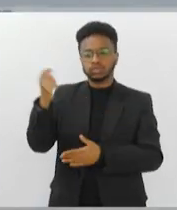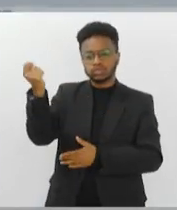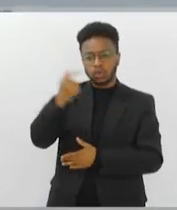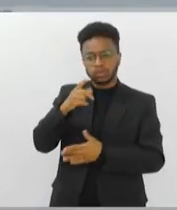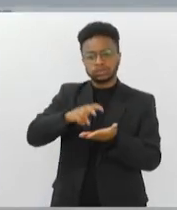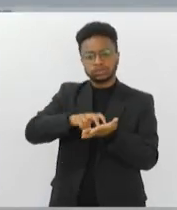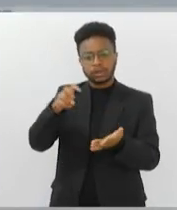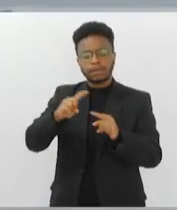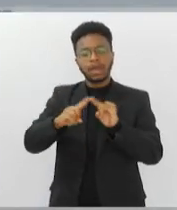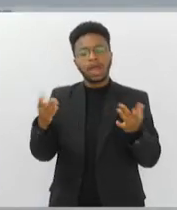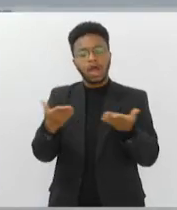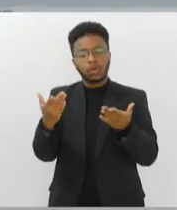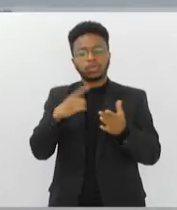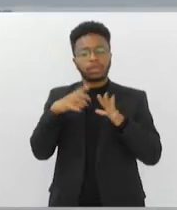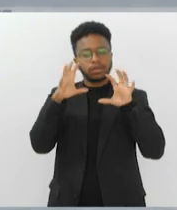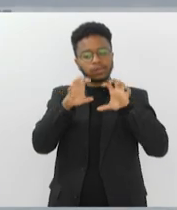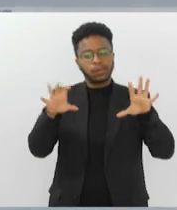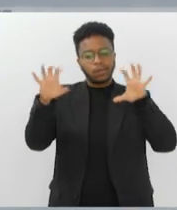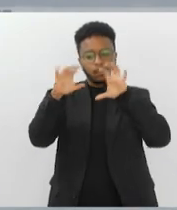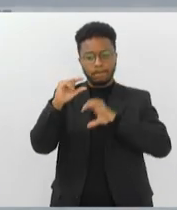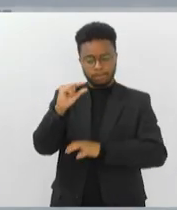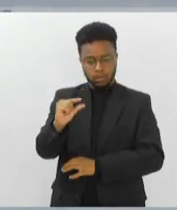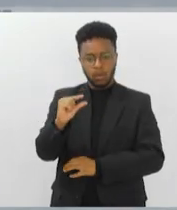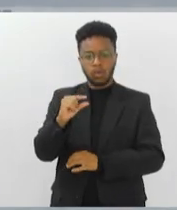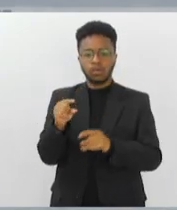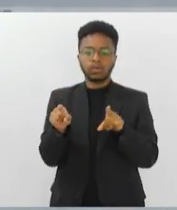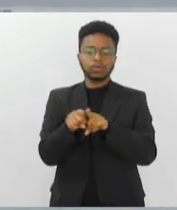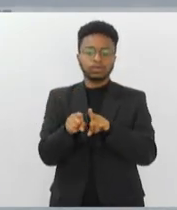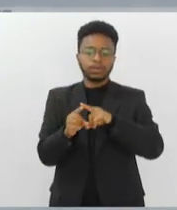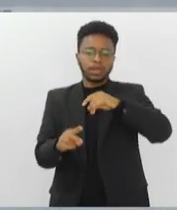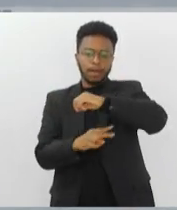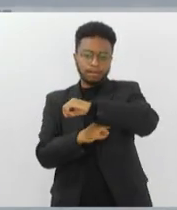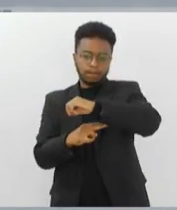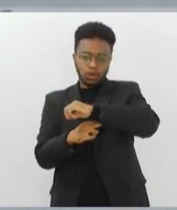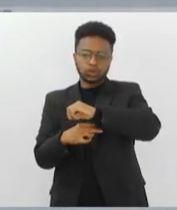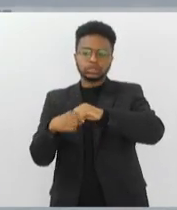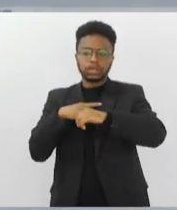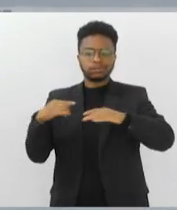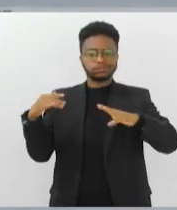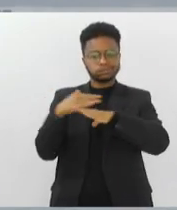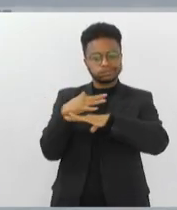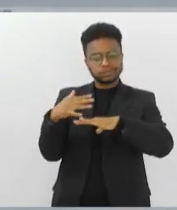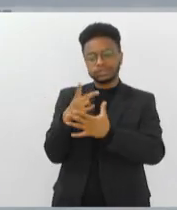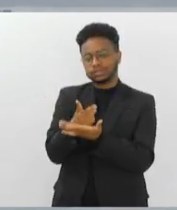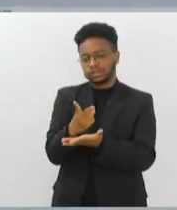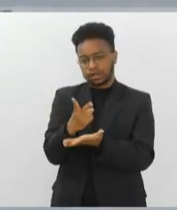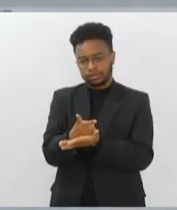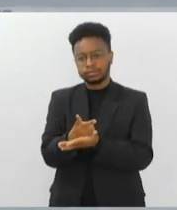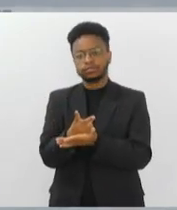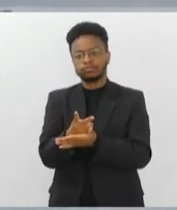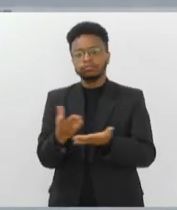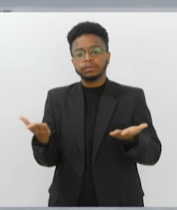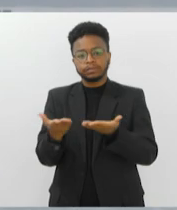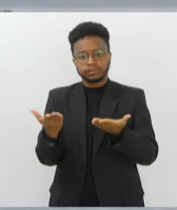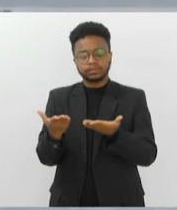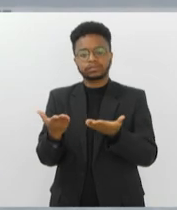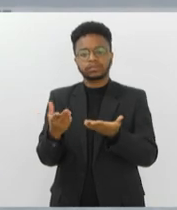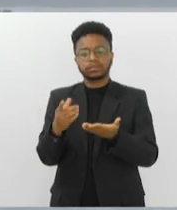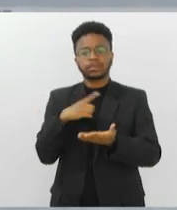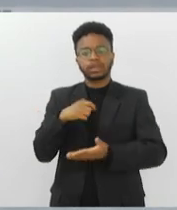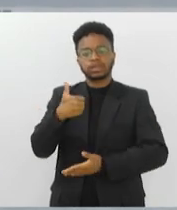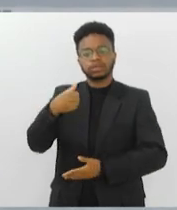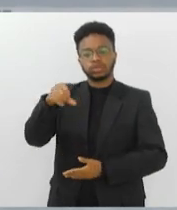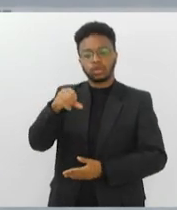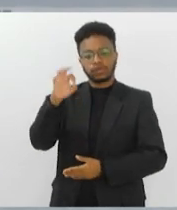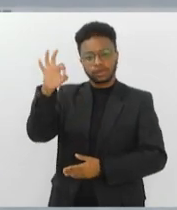está um pouco nublado lá no fundo, né? E Ponte Rio-Niterói com bastante movimento, como sempre. Nesse momento faz